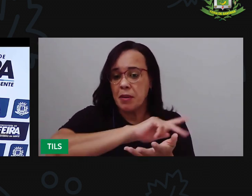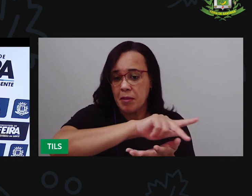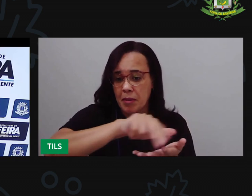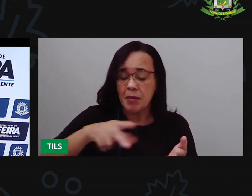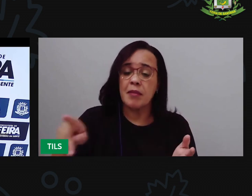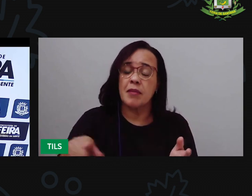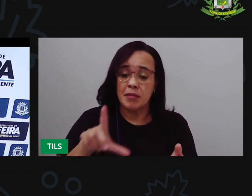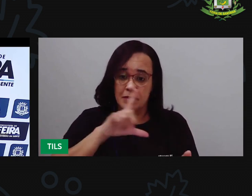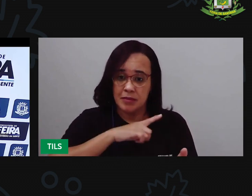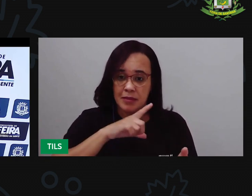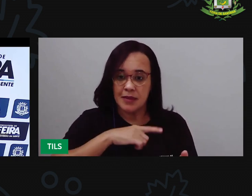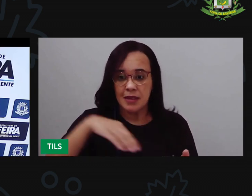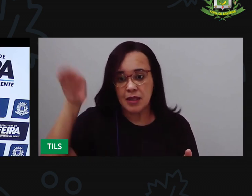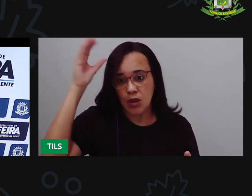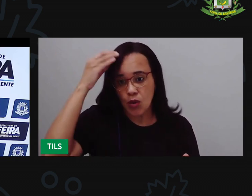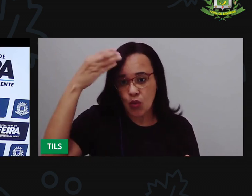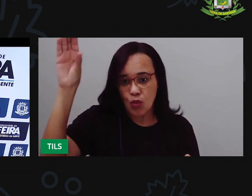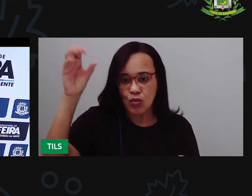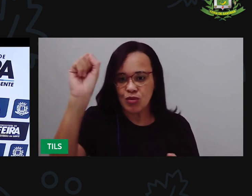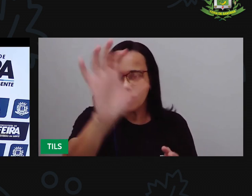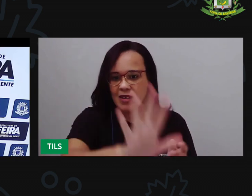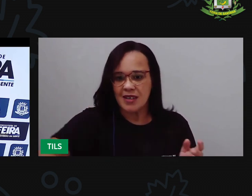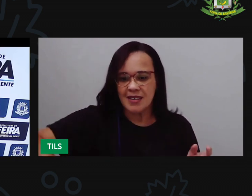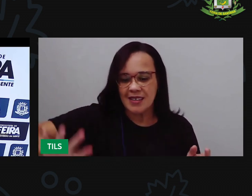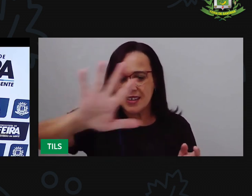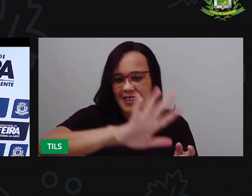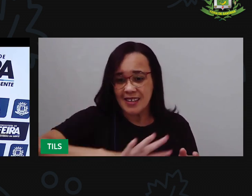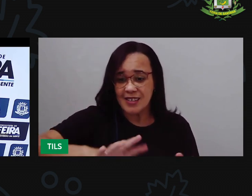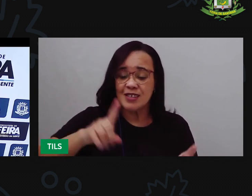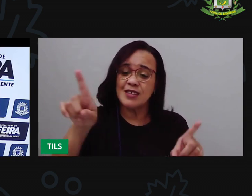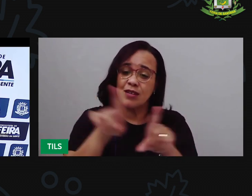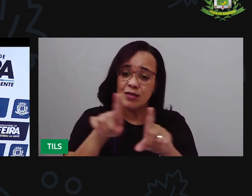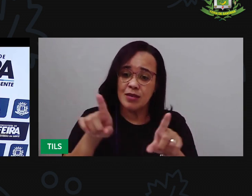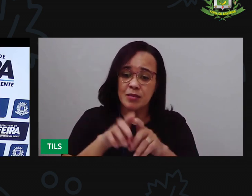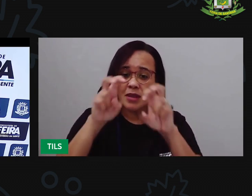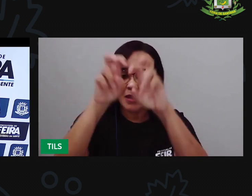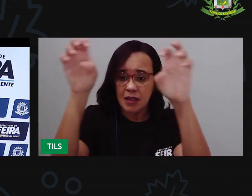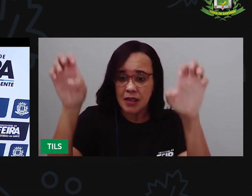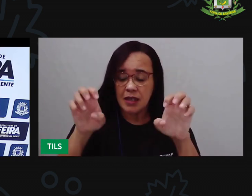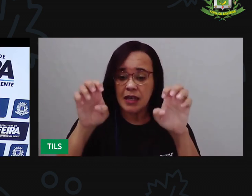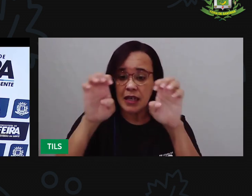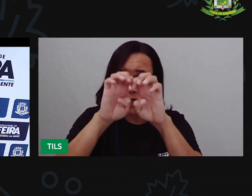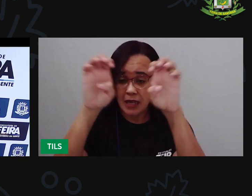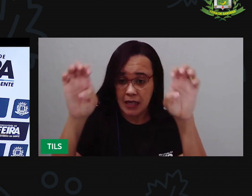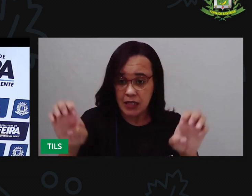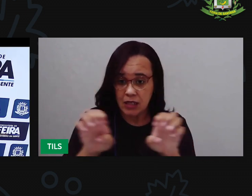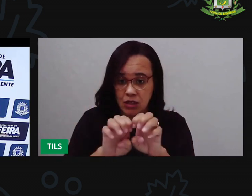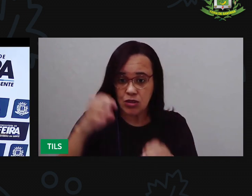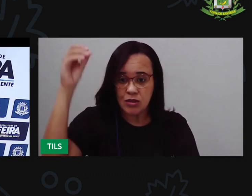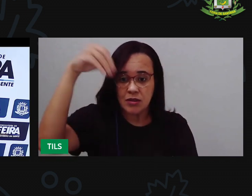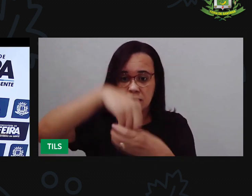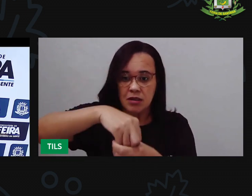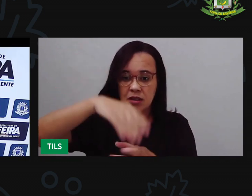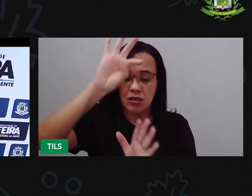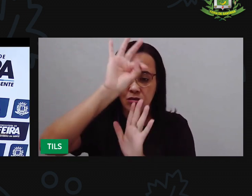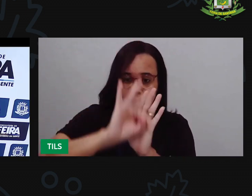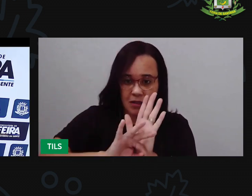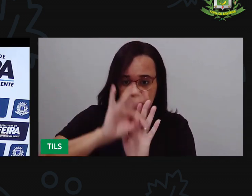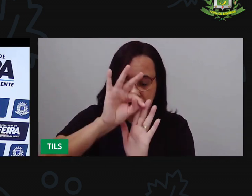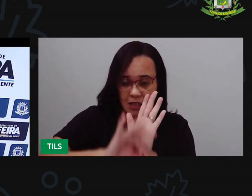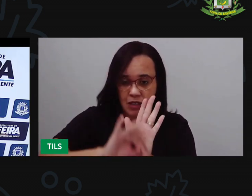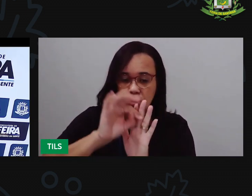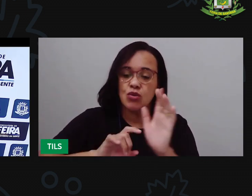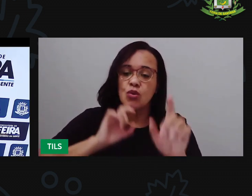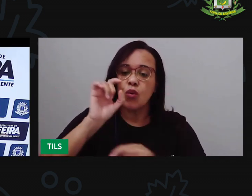região. E vimos a estrutura de um cordel, que é um texto, uma poesia, né, estruturada em estrofes e